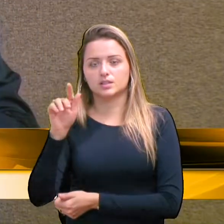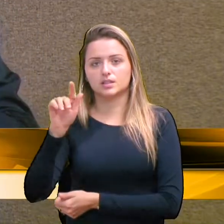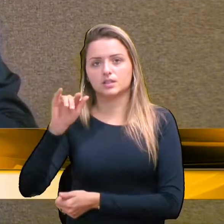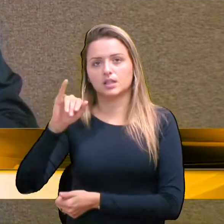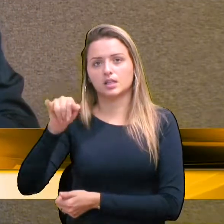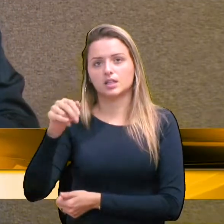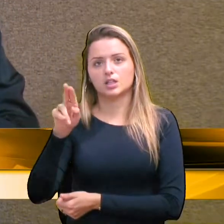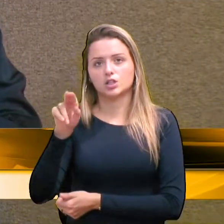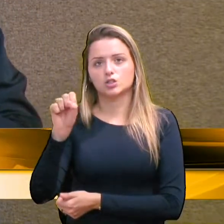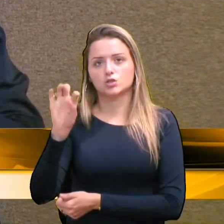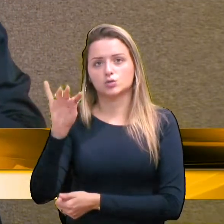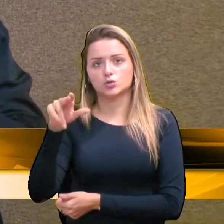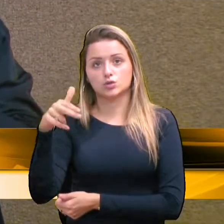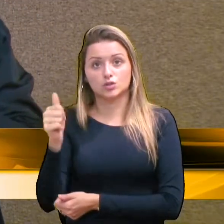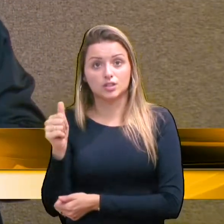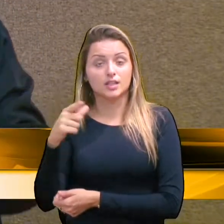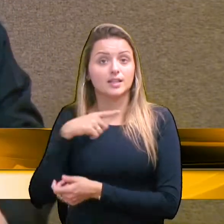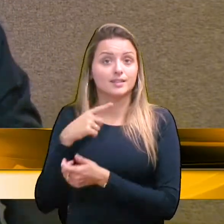ao plano diretor.